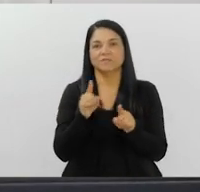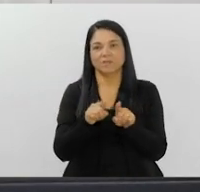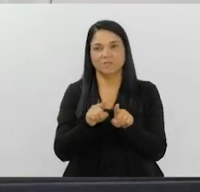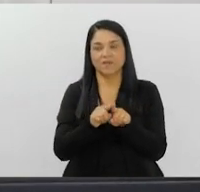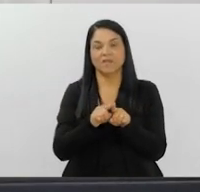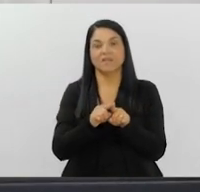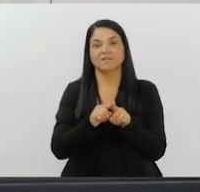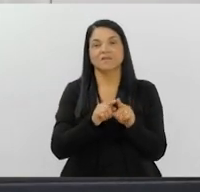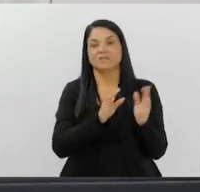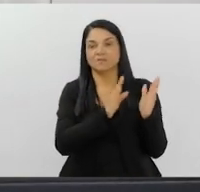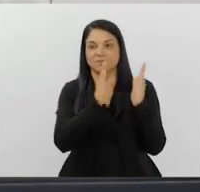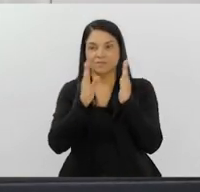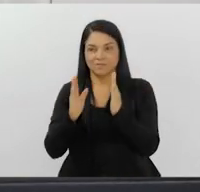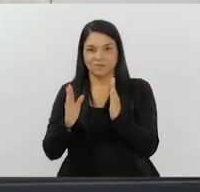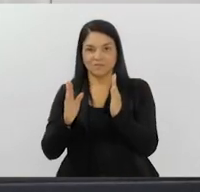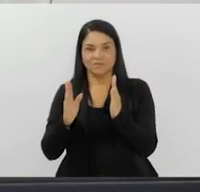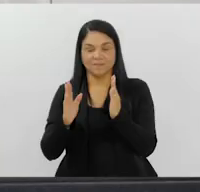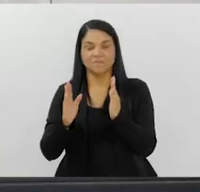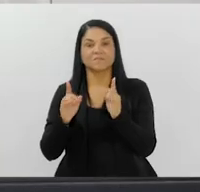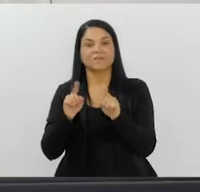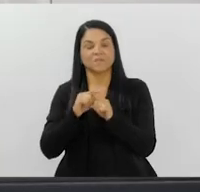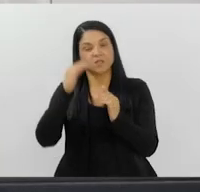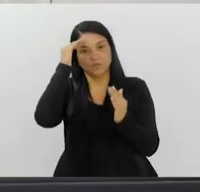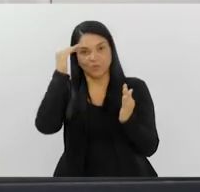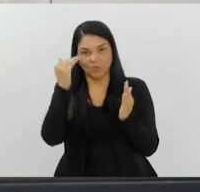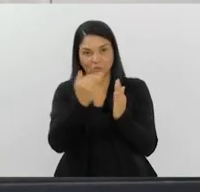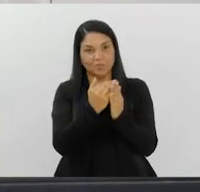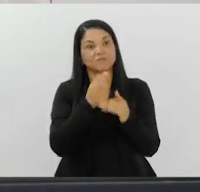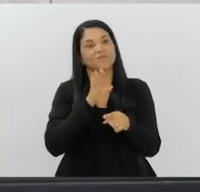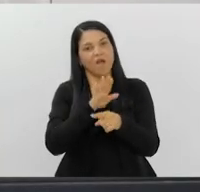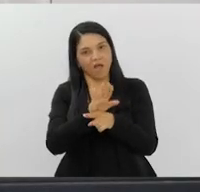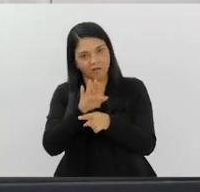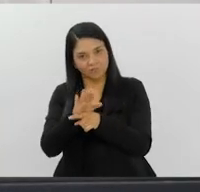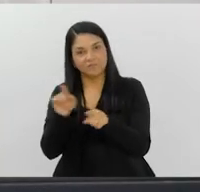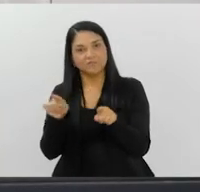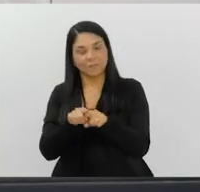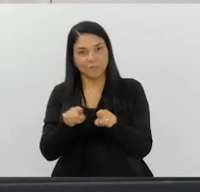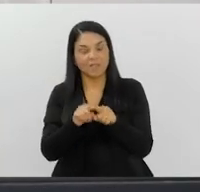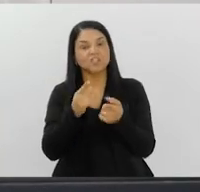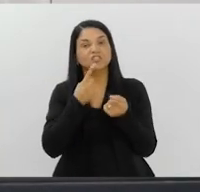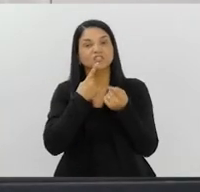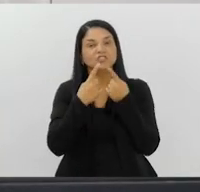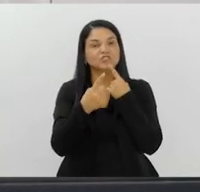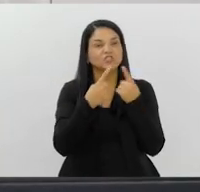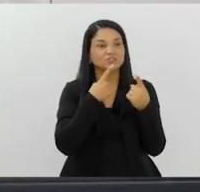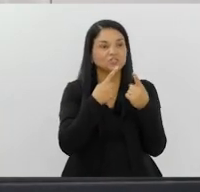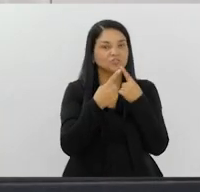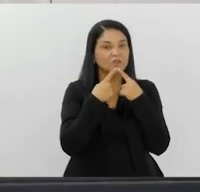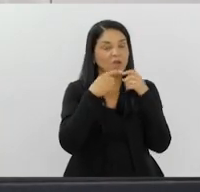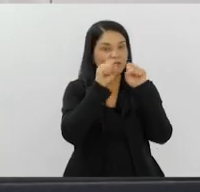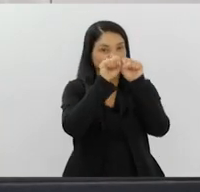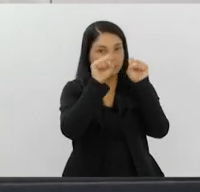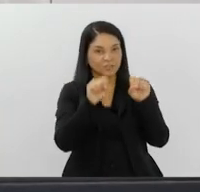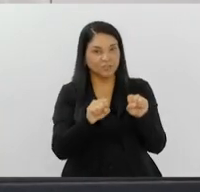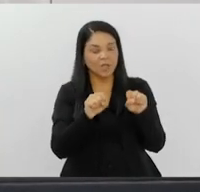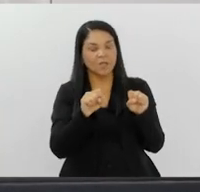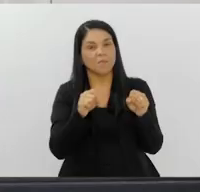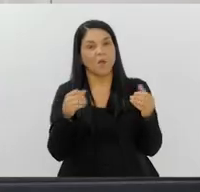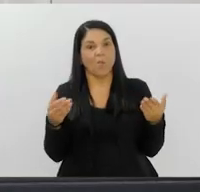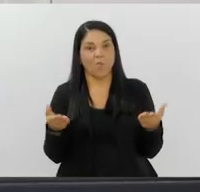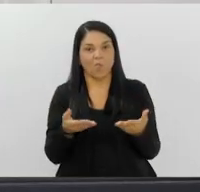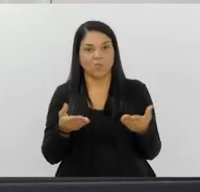etapa do cumpra-se vai ajudar também porque a gente vai est dialogando com o sistema atual de segurança